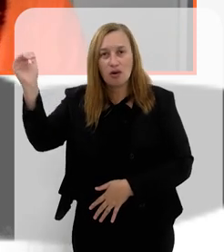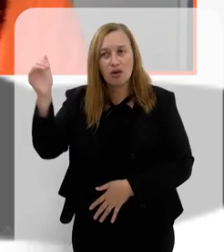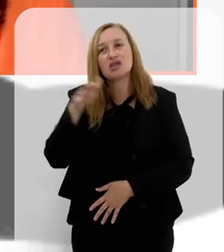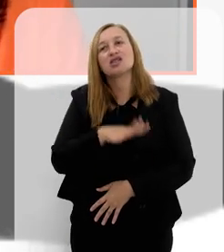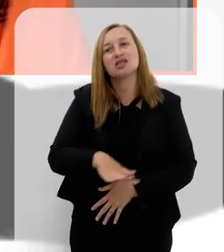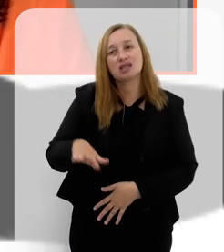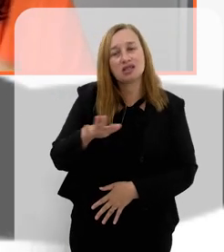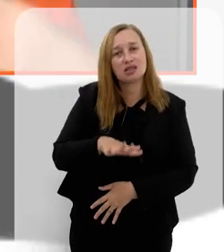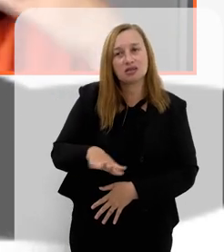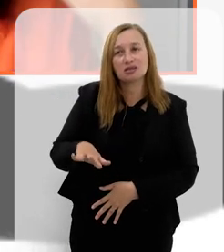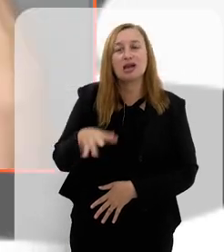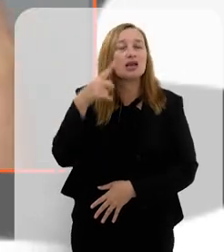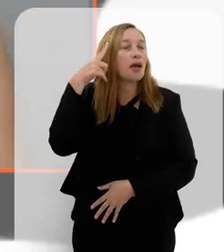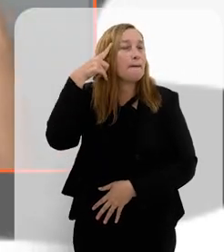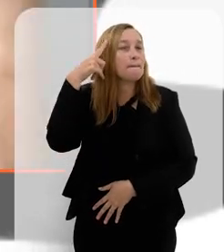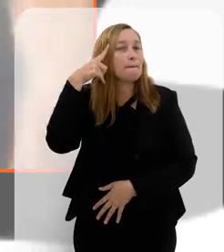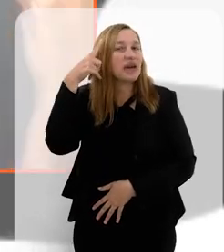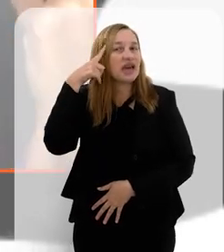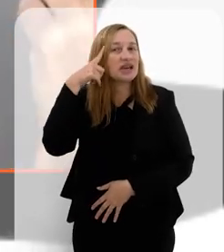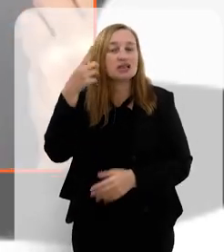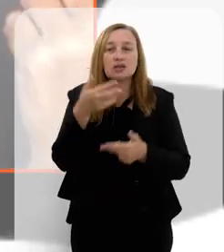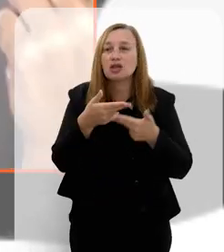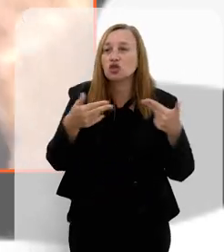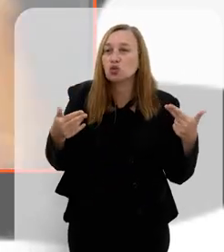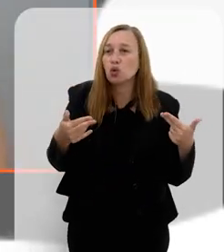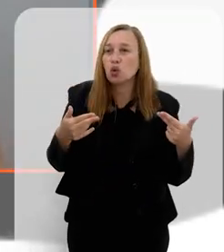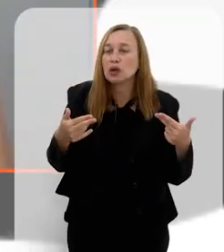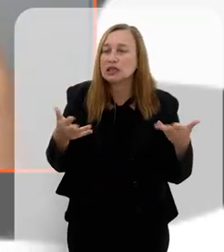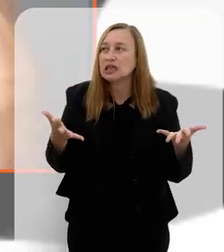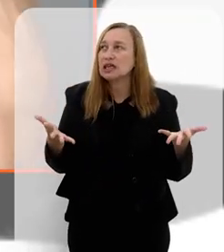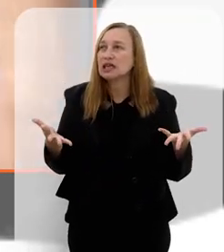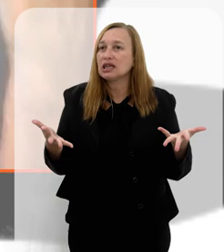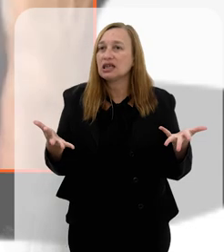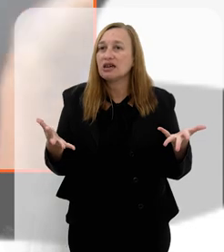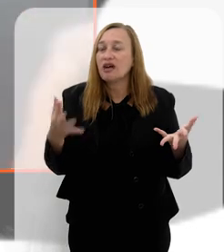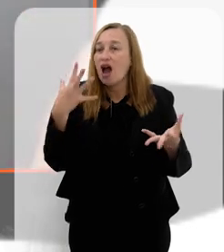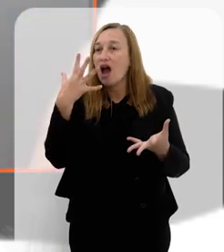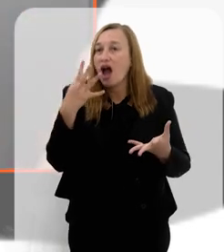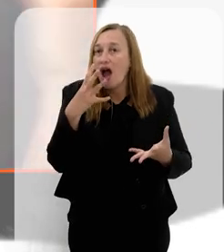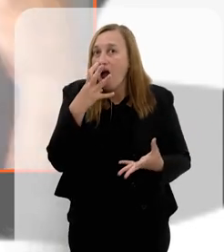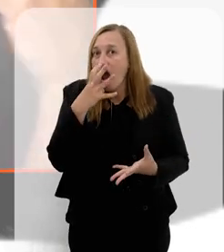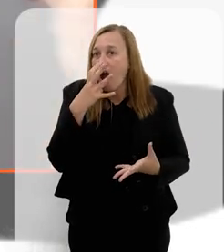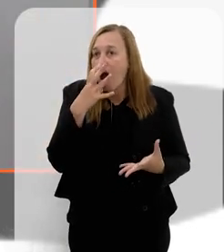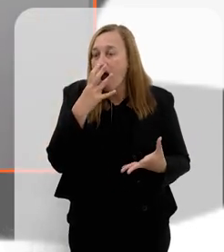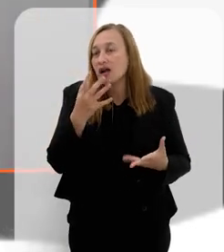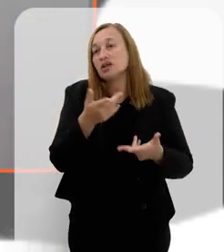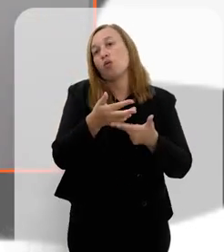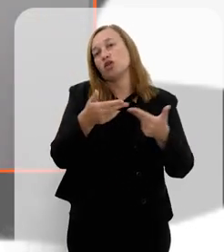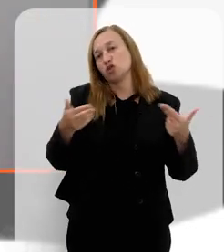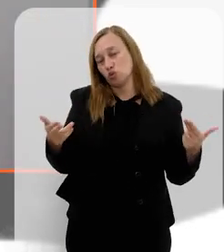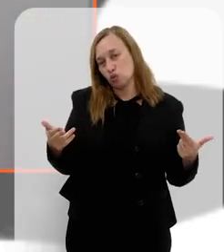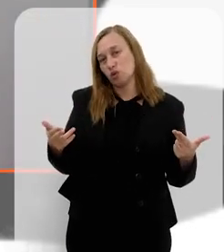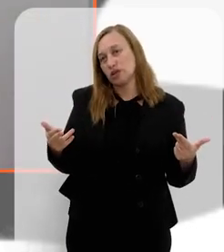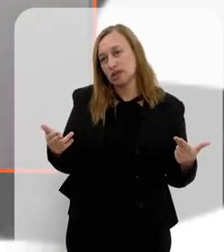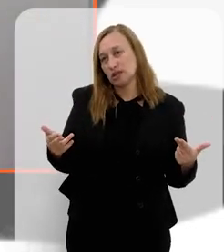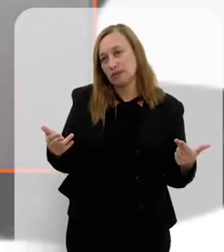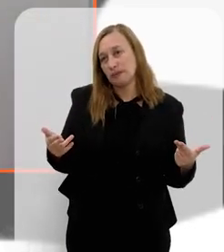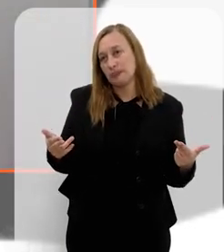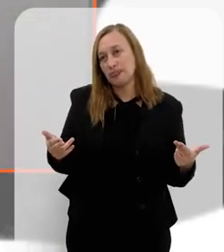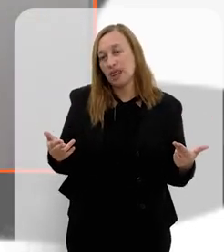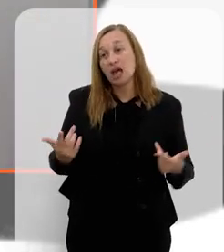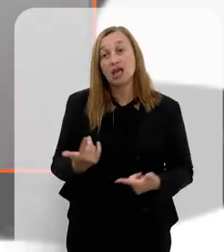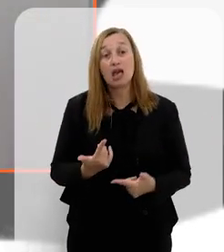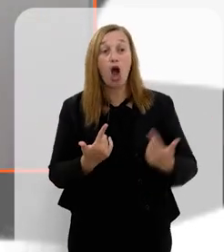filósofos por natureza. Eles pensam nas coisas, ficam maravilhados com as